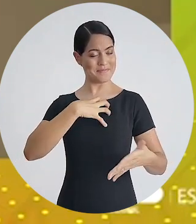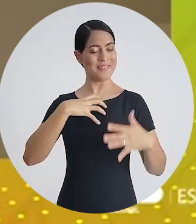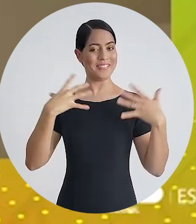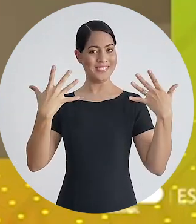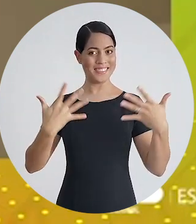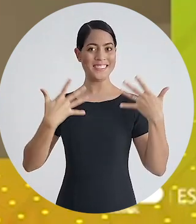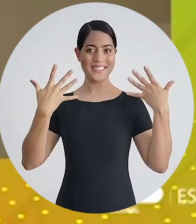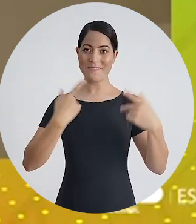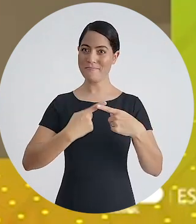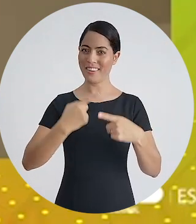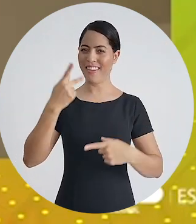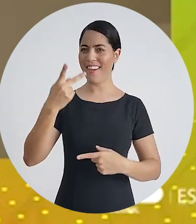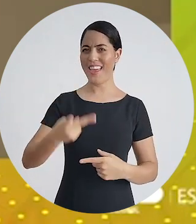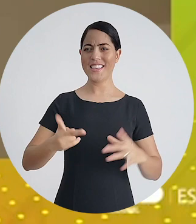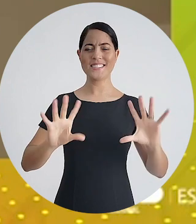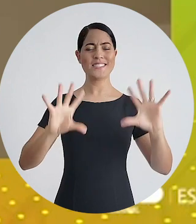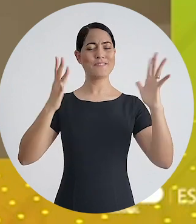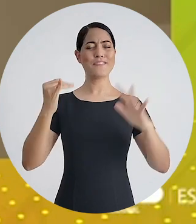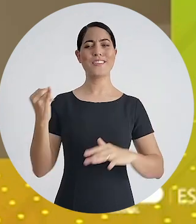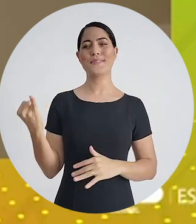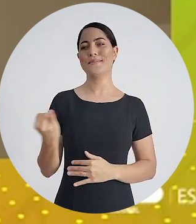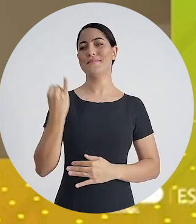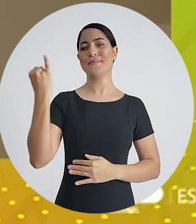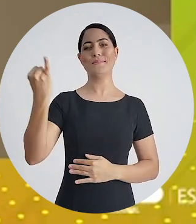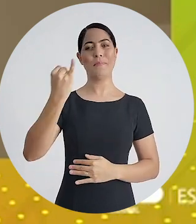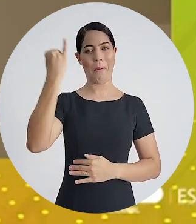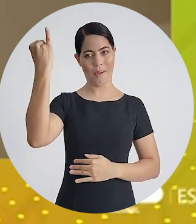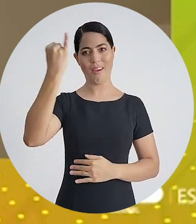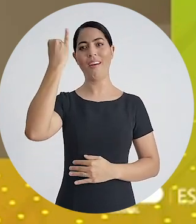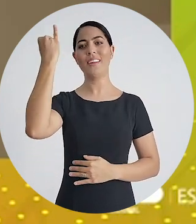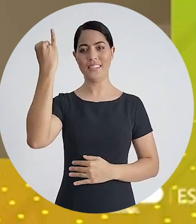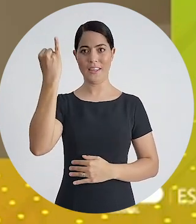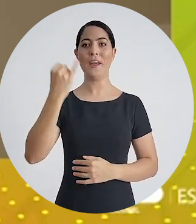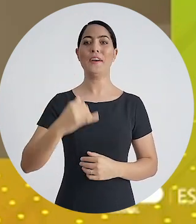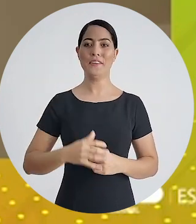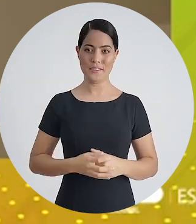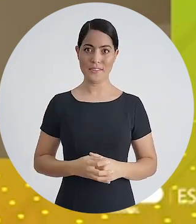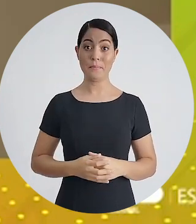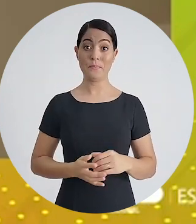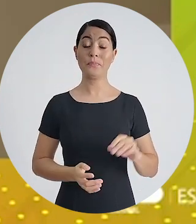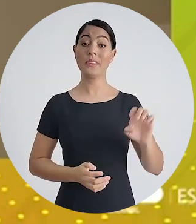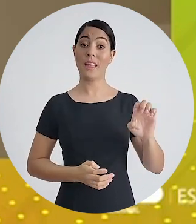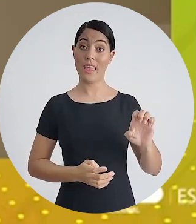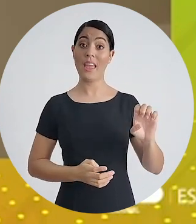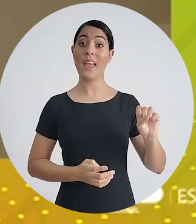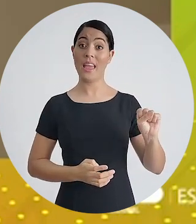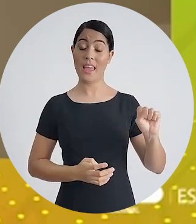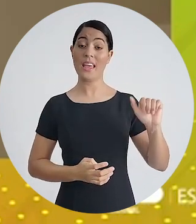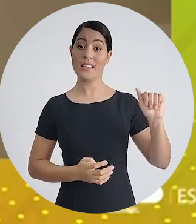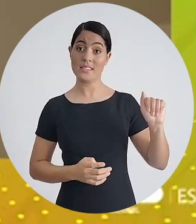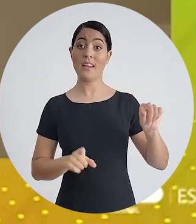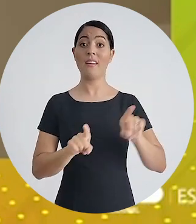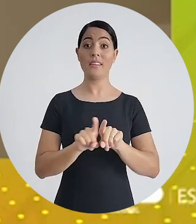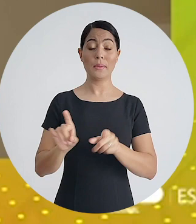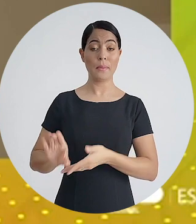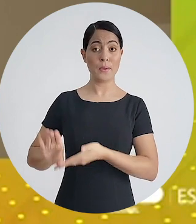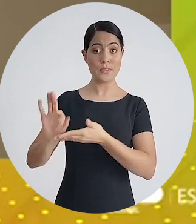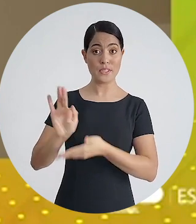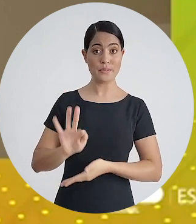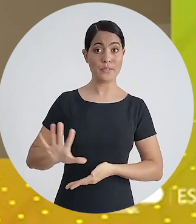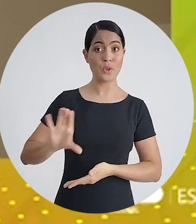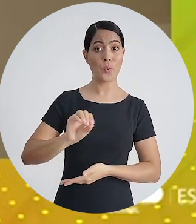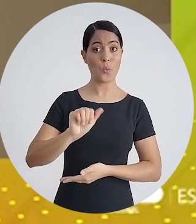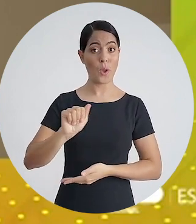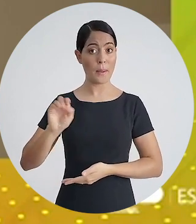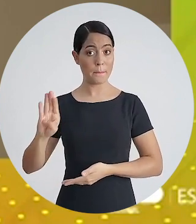evento de grande repercussão e de grande importância promovido pela Escola Superior da Advocacia do